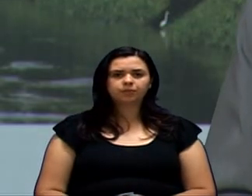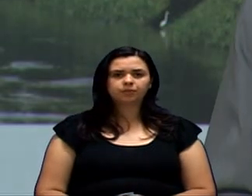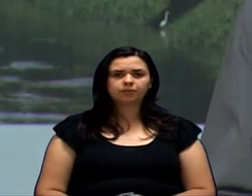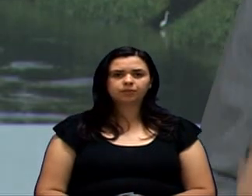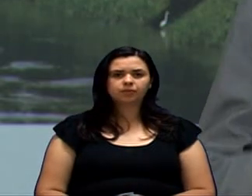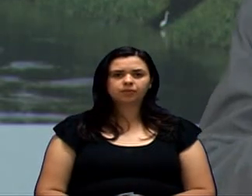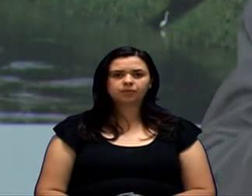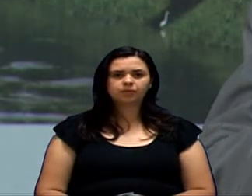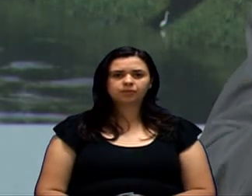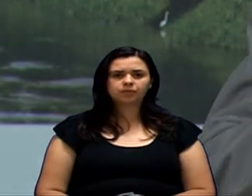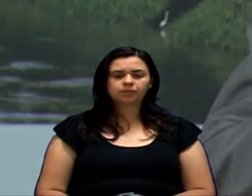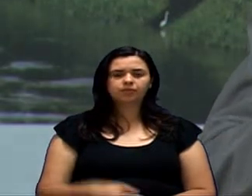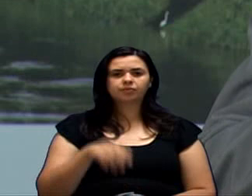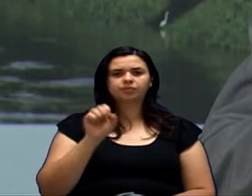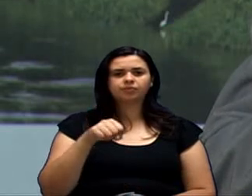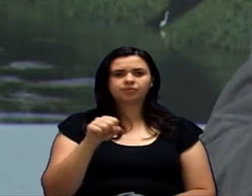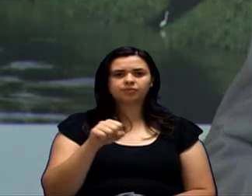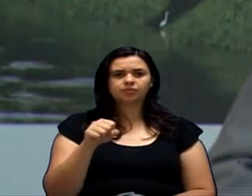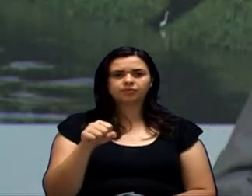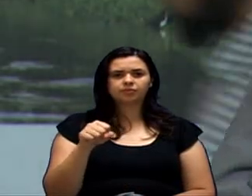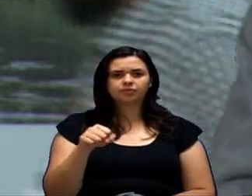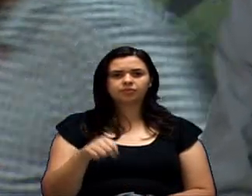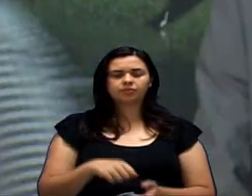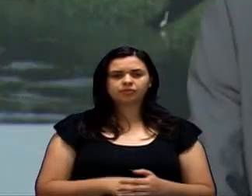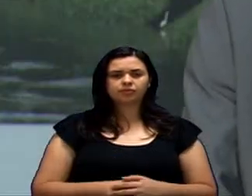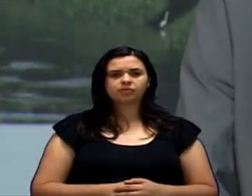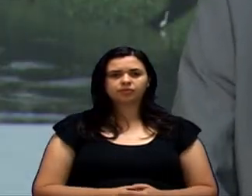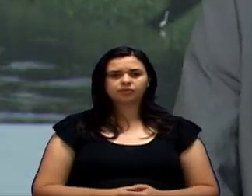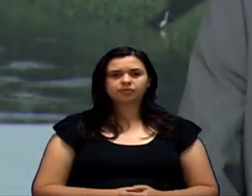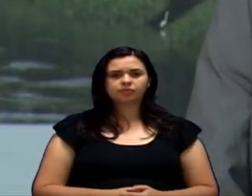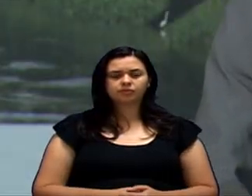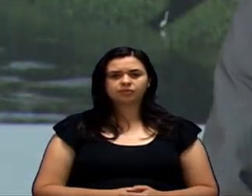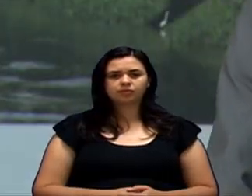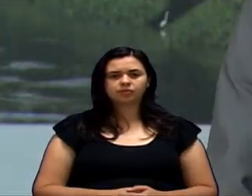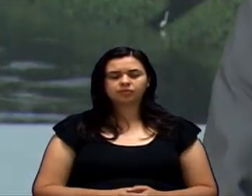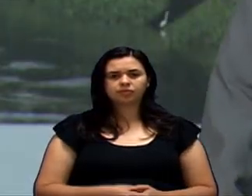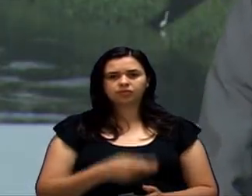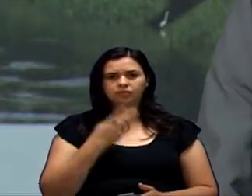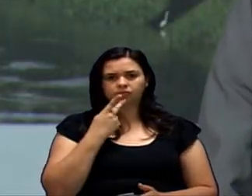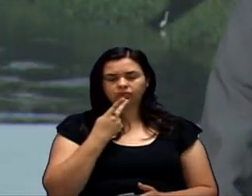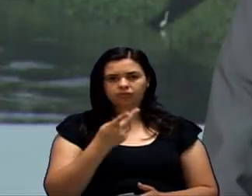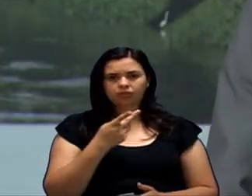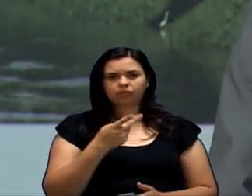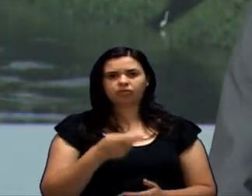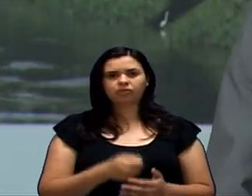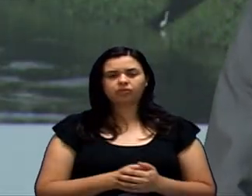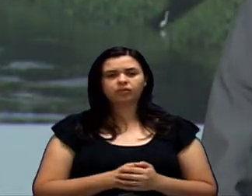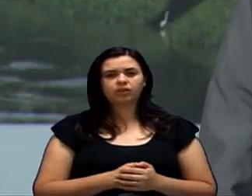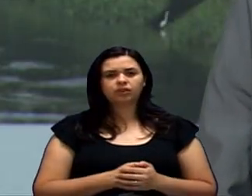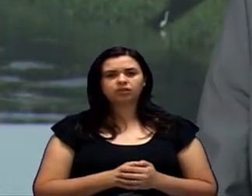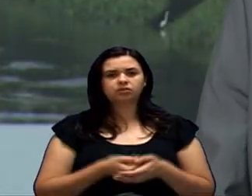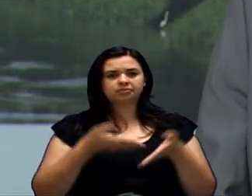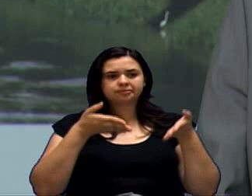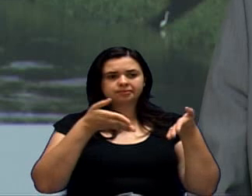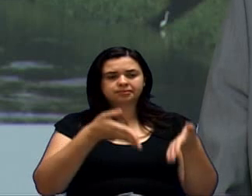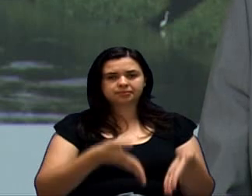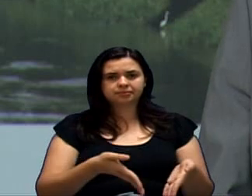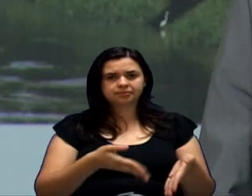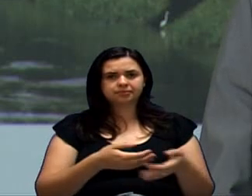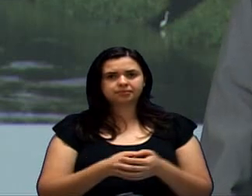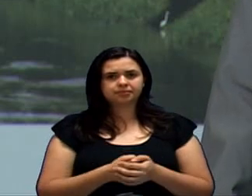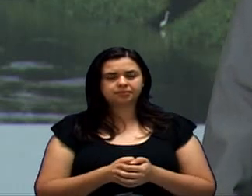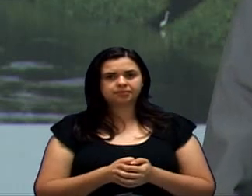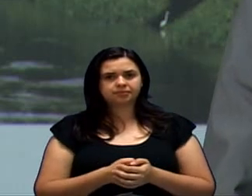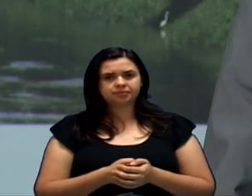Ah, não, a fundação. Ah, sim, não, mas foi colocado aqui a fundação. Eu também